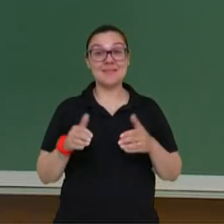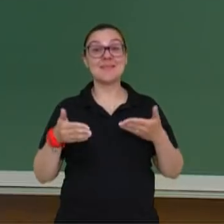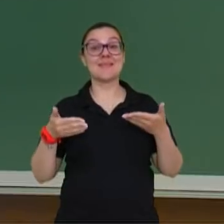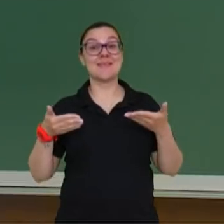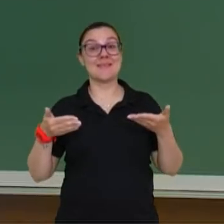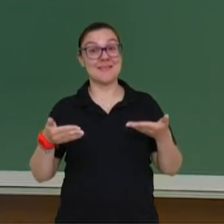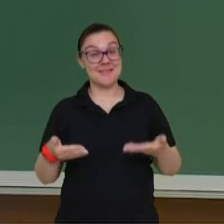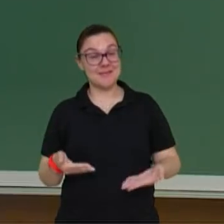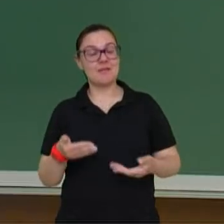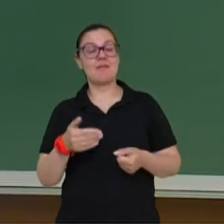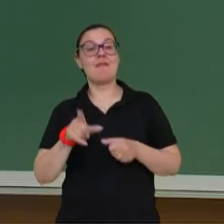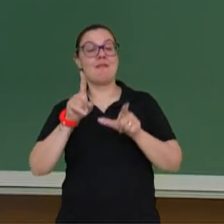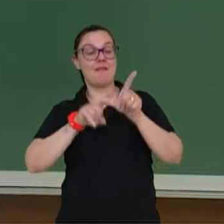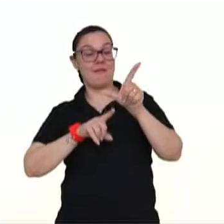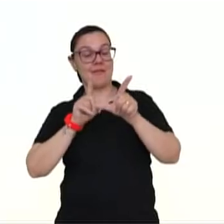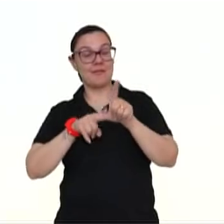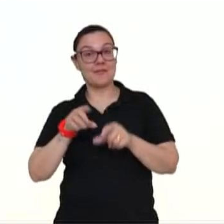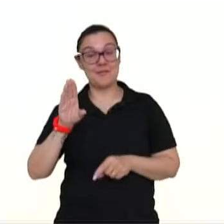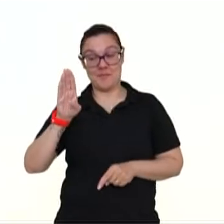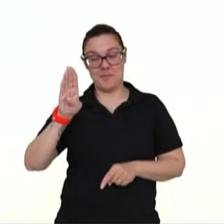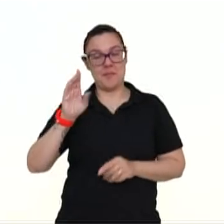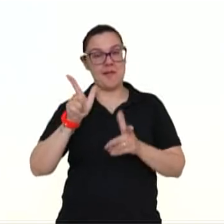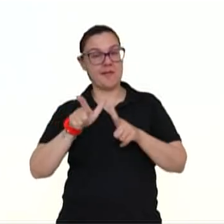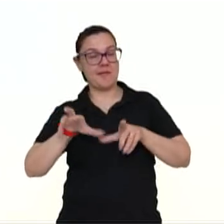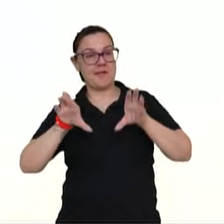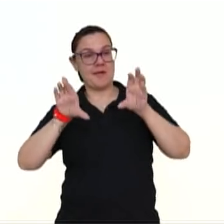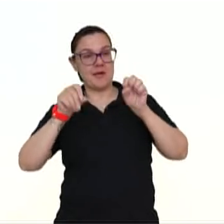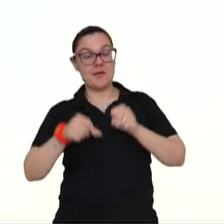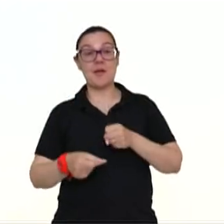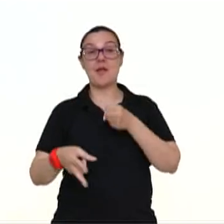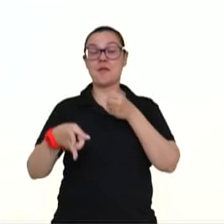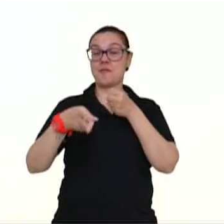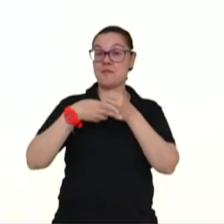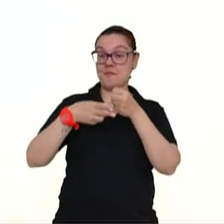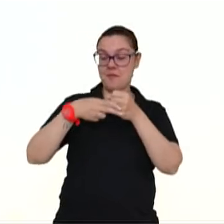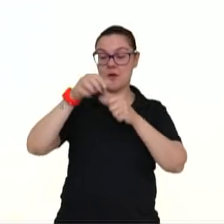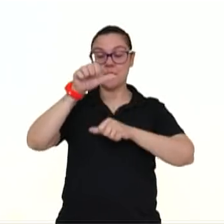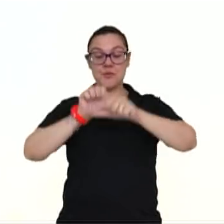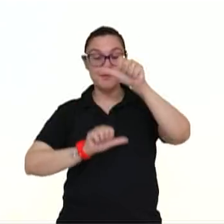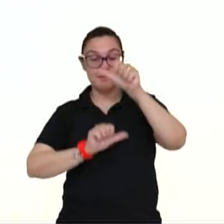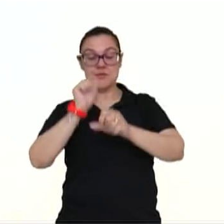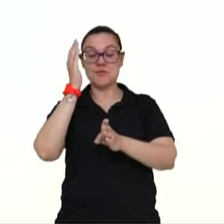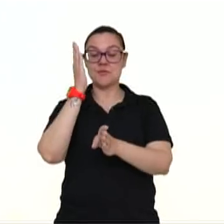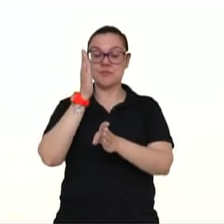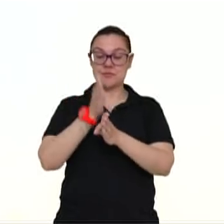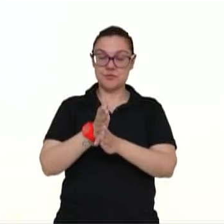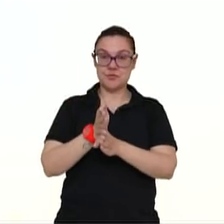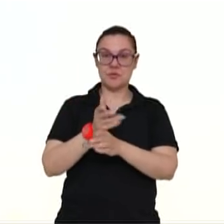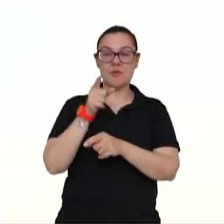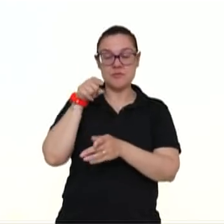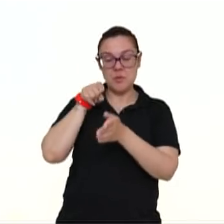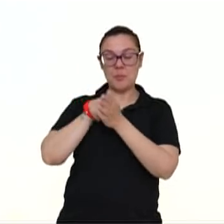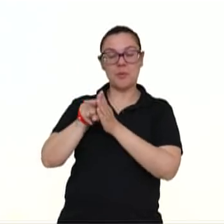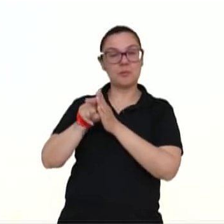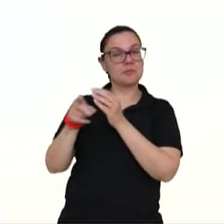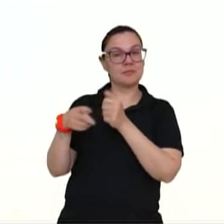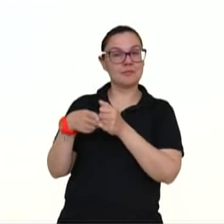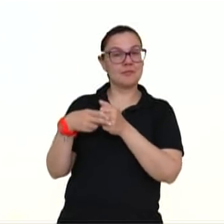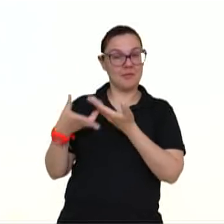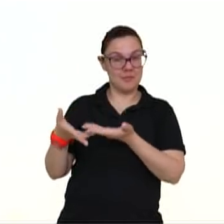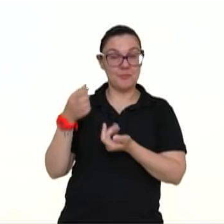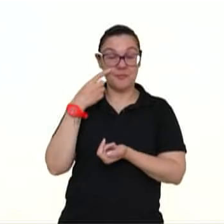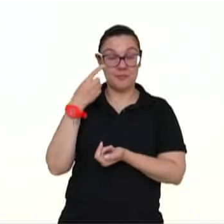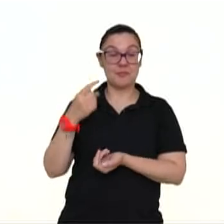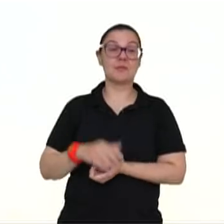Então, turminha, é a letra B, claro, verbo transitivo direto. Você fez a pergunta ao verbo?